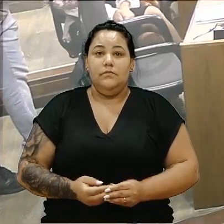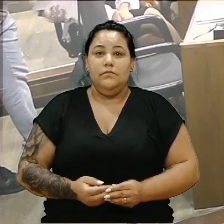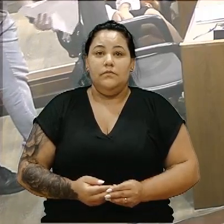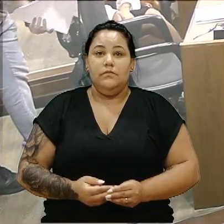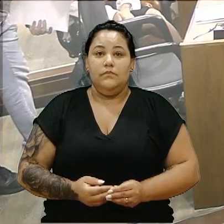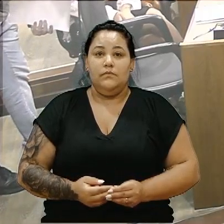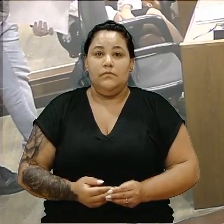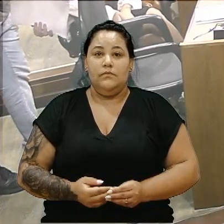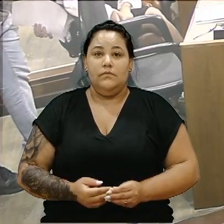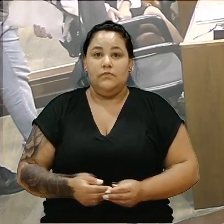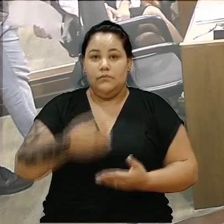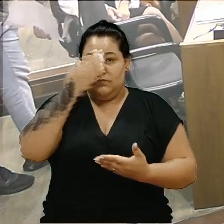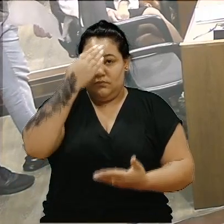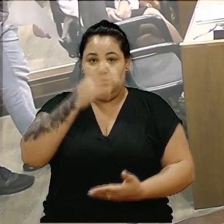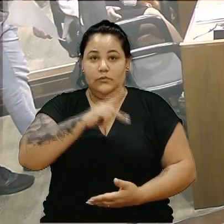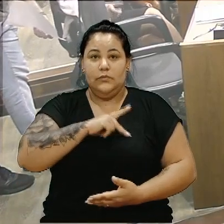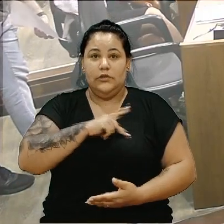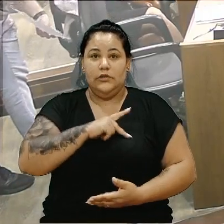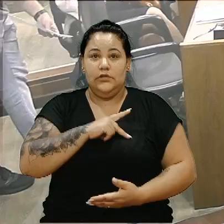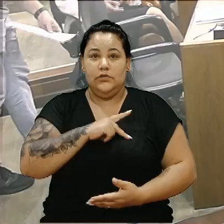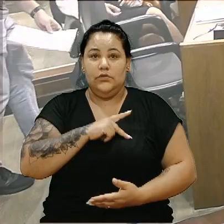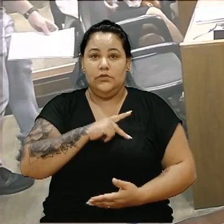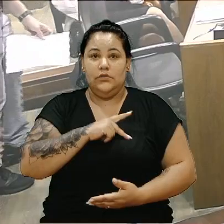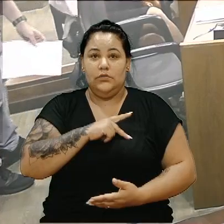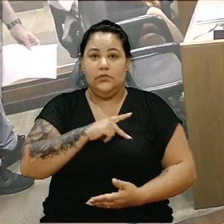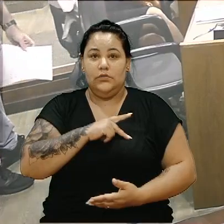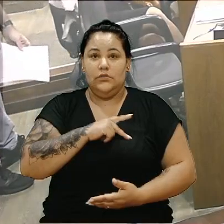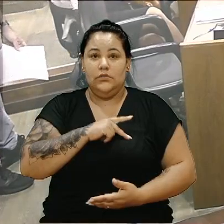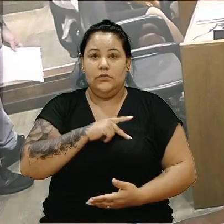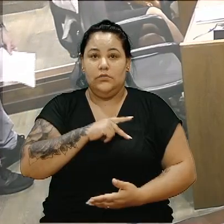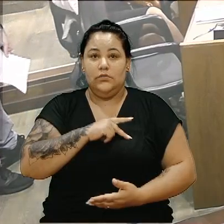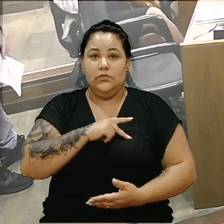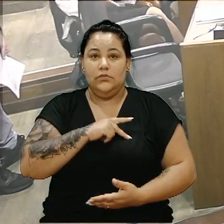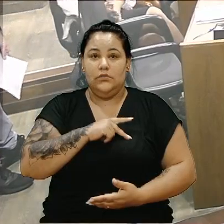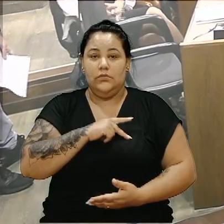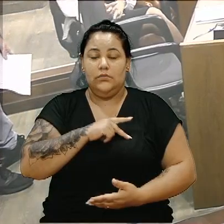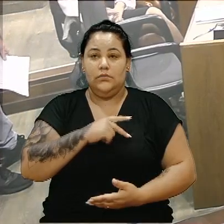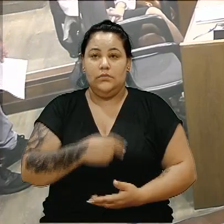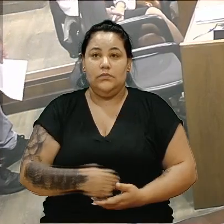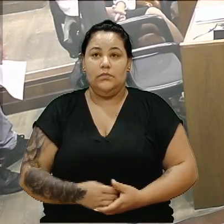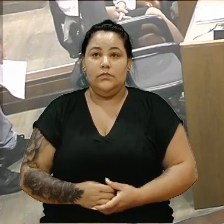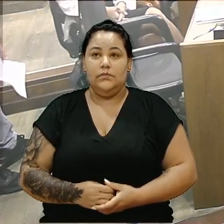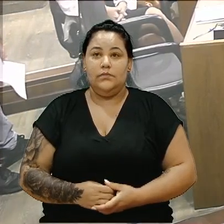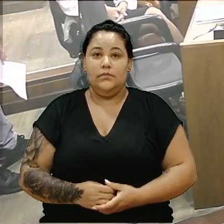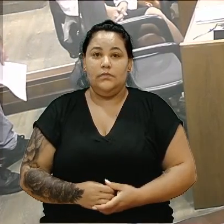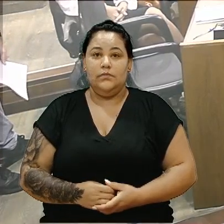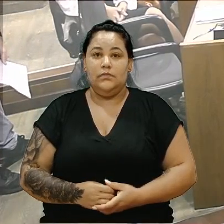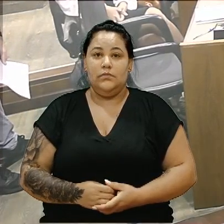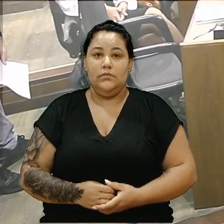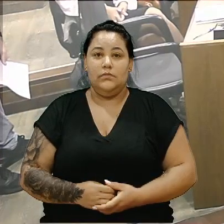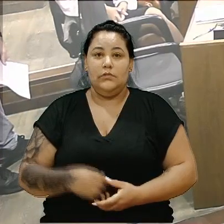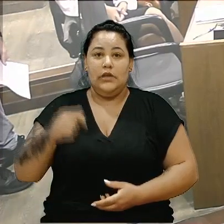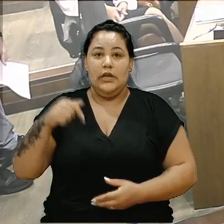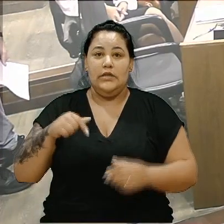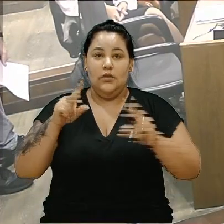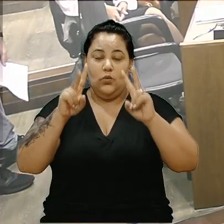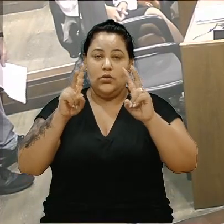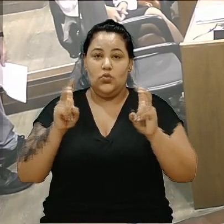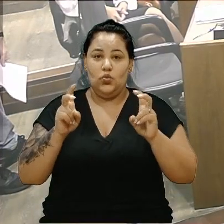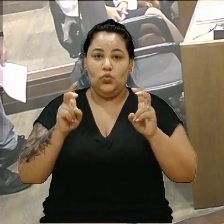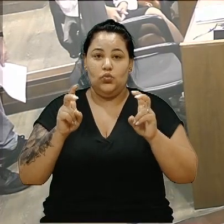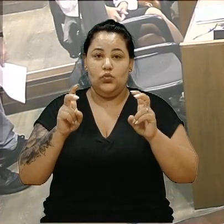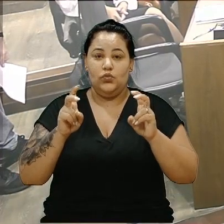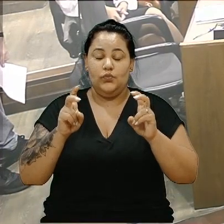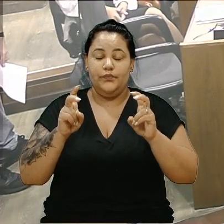Obrigado, presidenta, senhoras vereadoras e senhores vereadores. Essa é a temática que eu